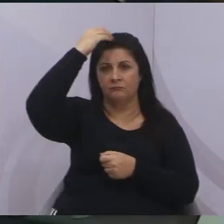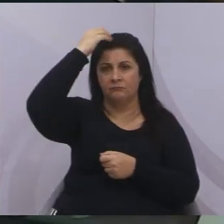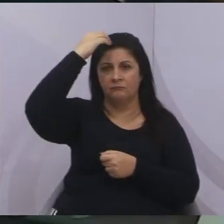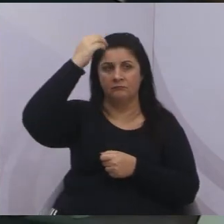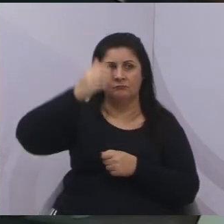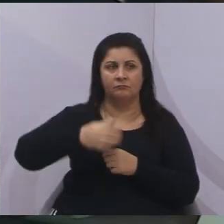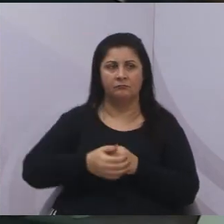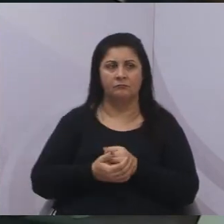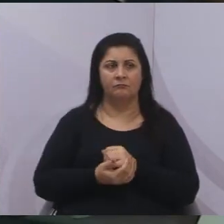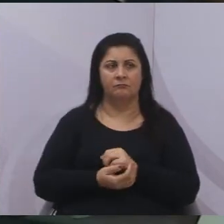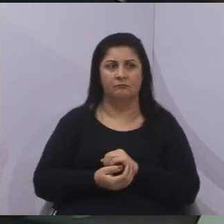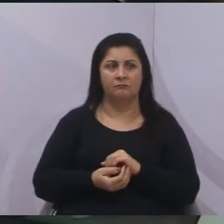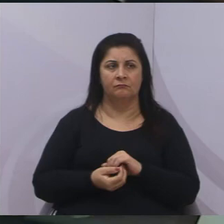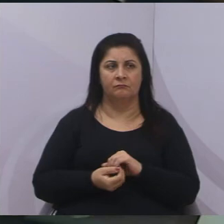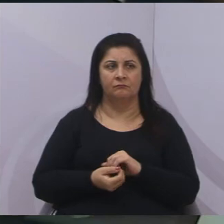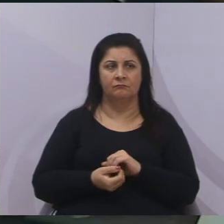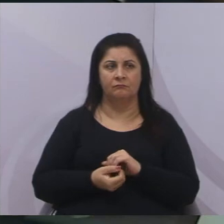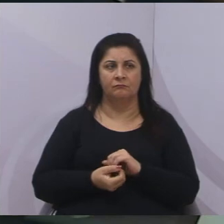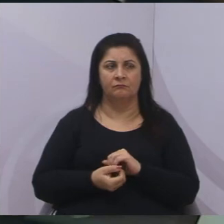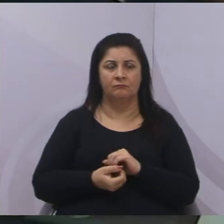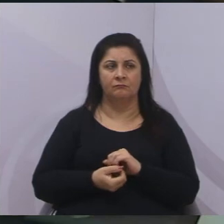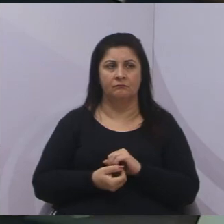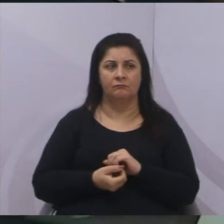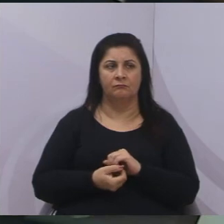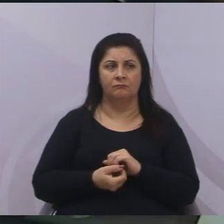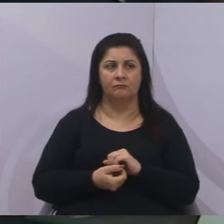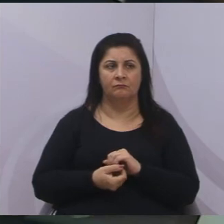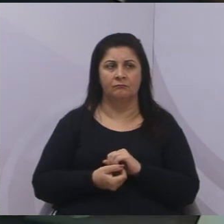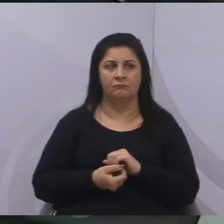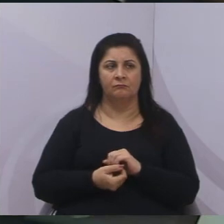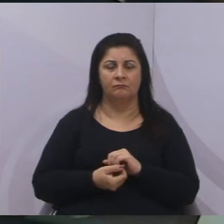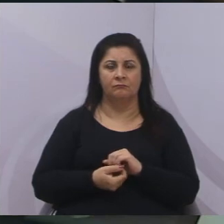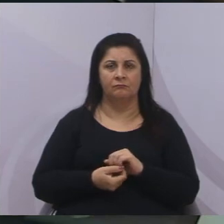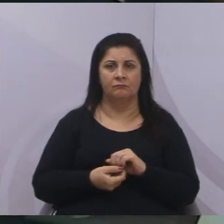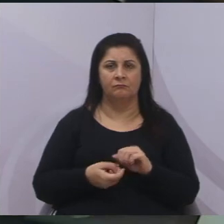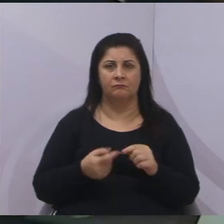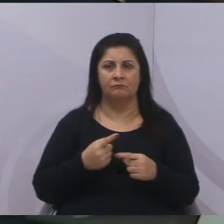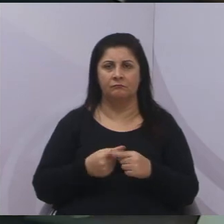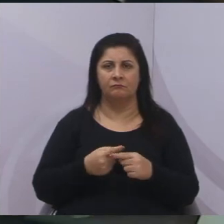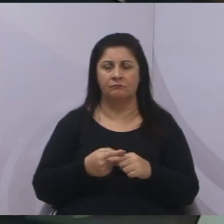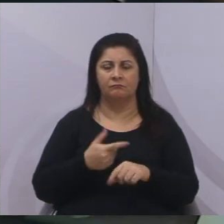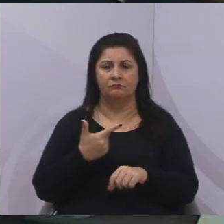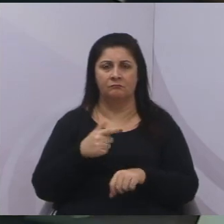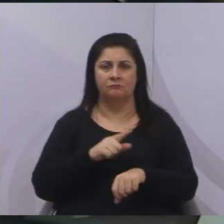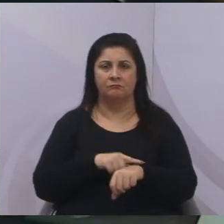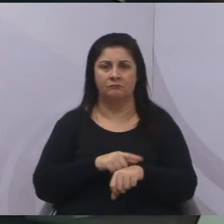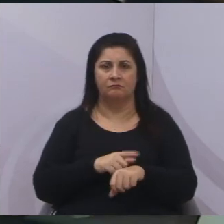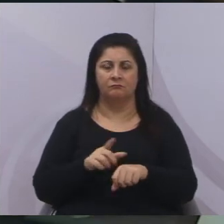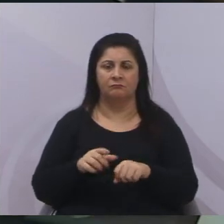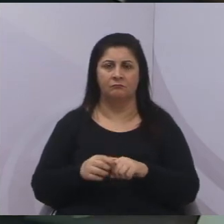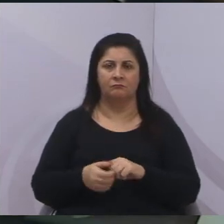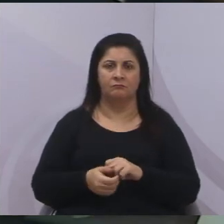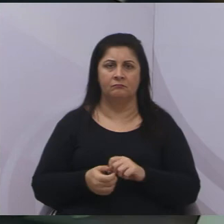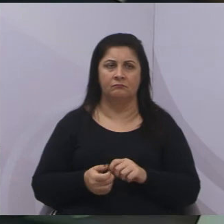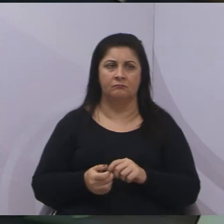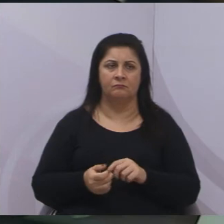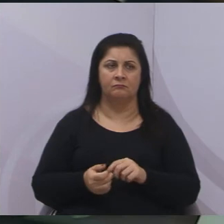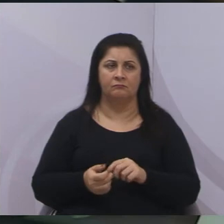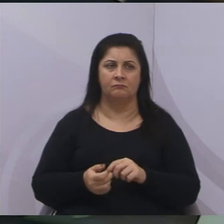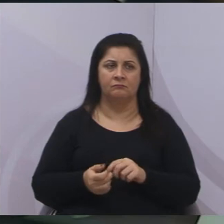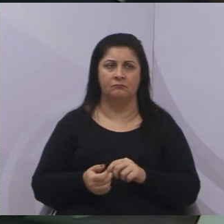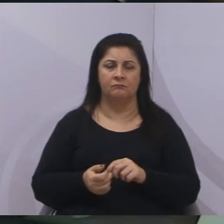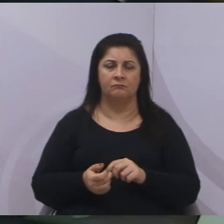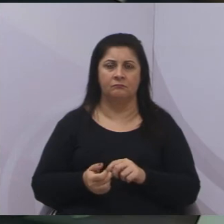quiseram, e falaram que tinha outras coisas, e o horário não batia, segundo a informação que foi passada